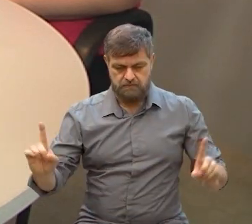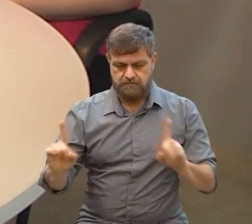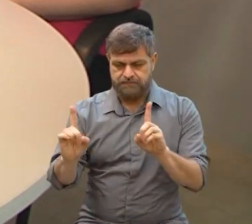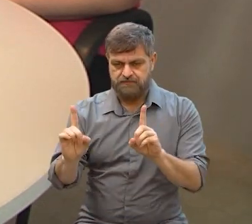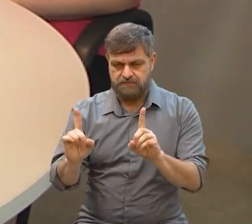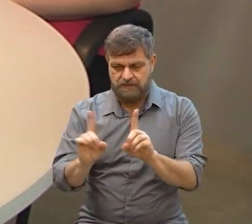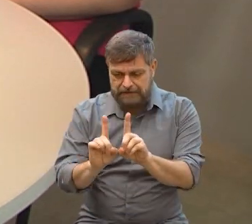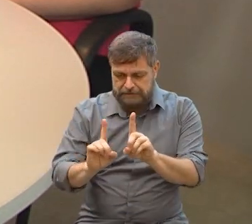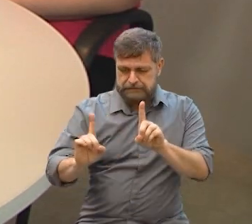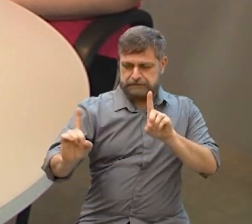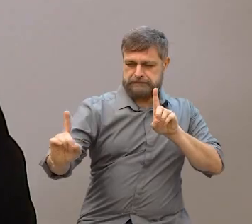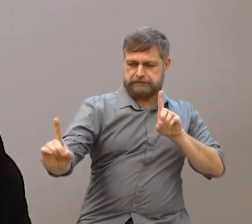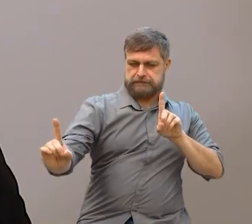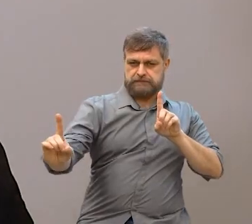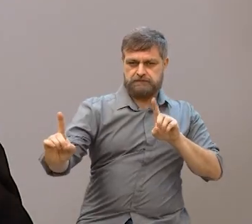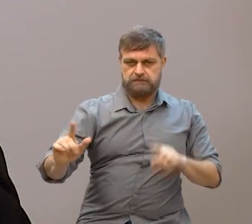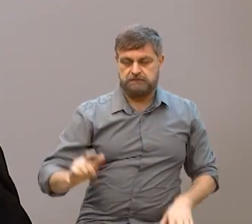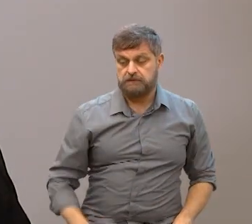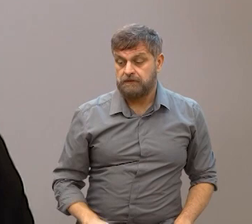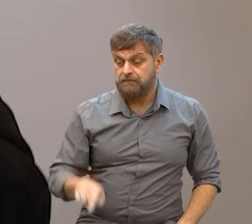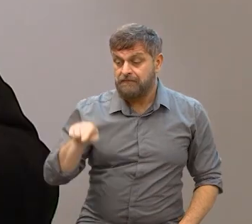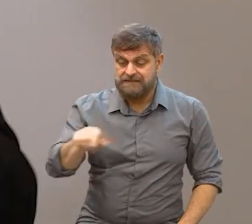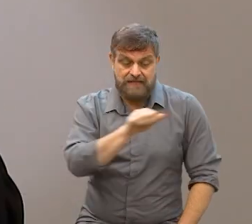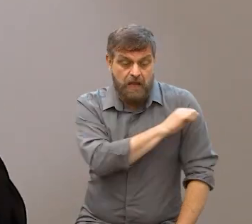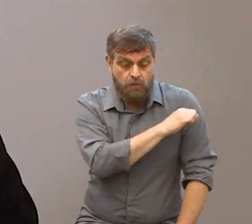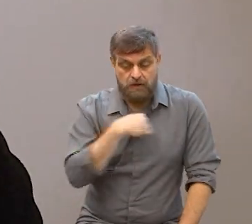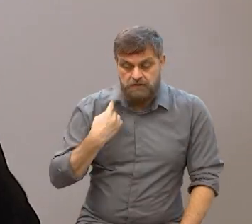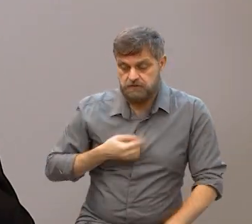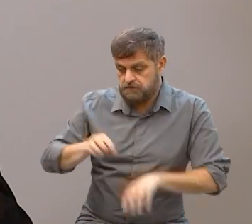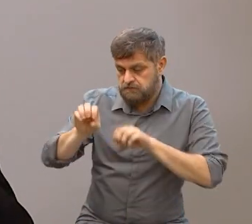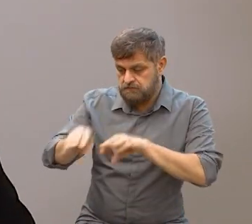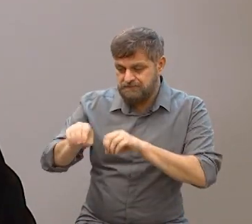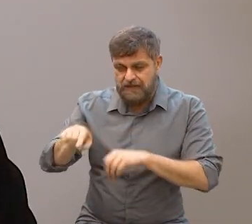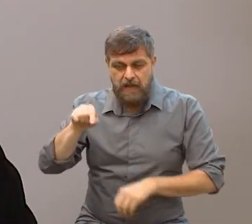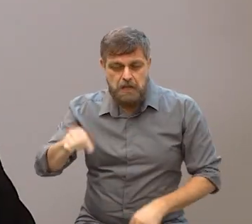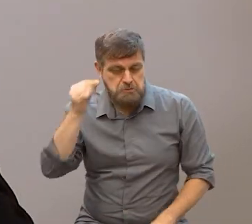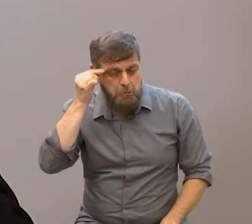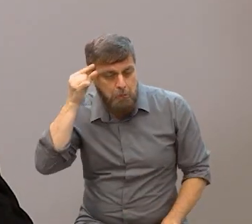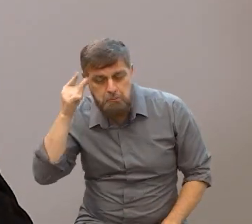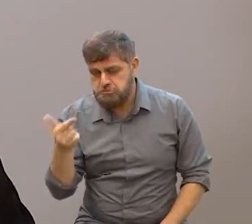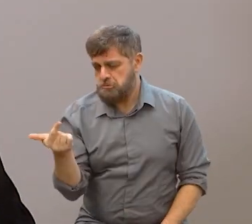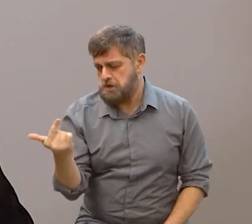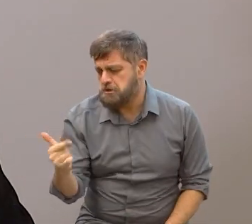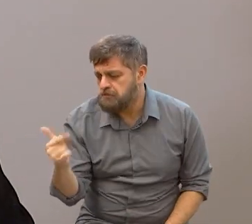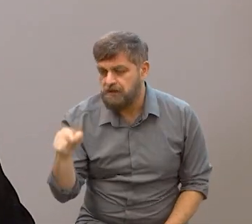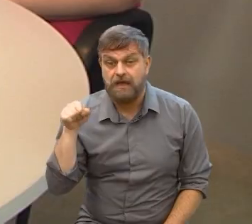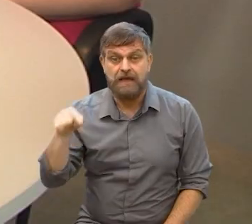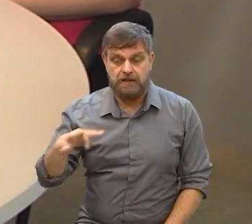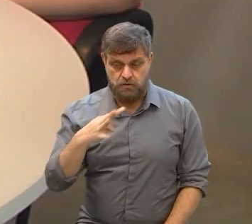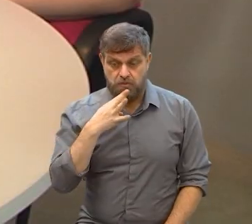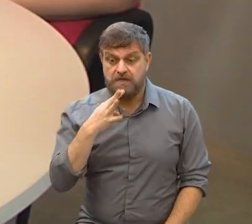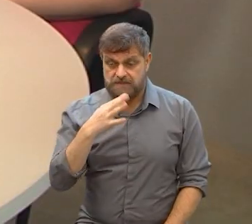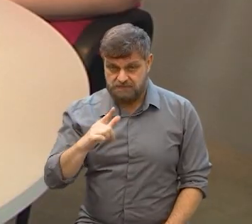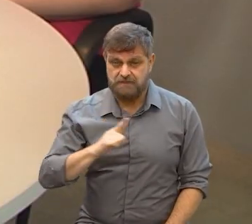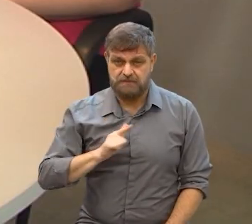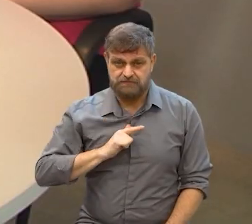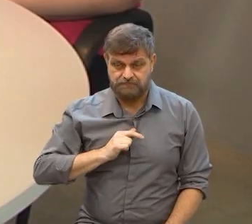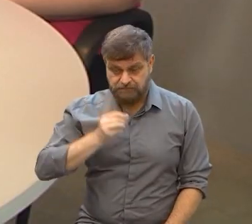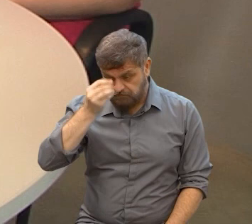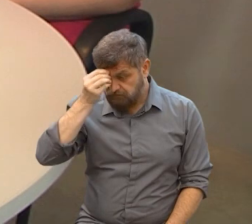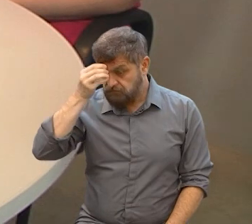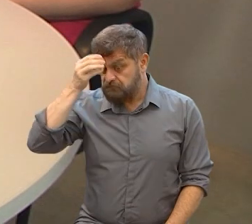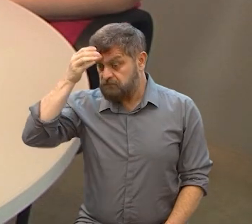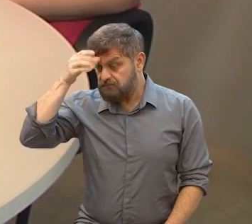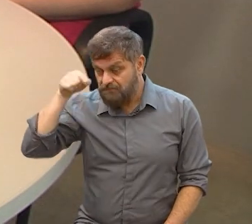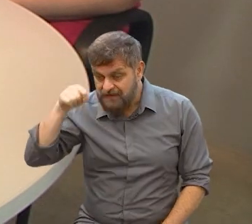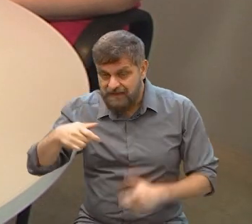A definição de aluno sem luz. Né? E pensando que nossos alunos não têm cultura, não têm conhecimento, e tem muito. Mas você precisa dar chance